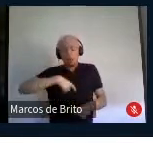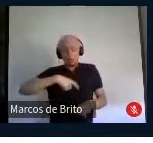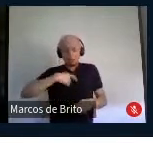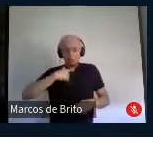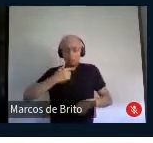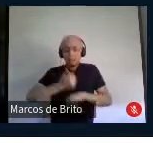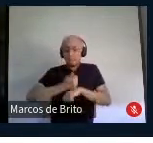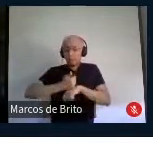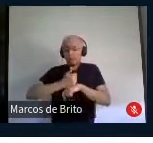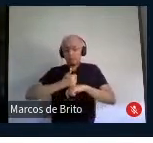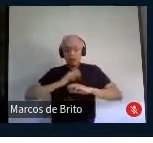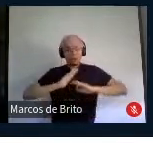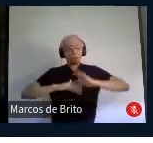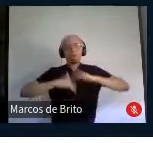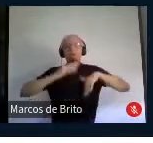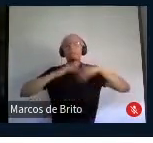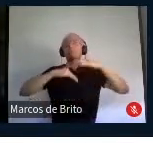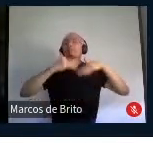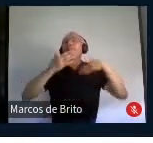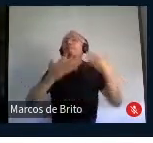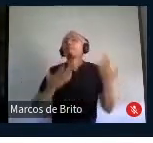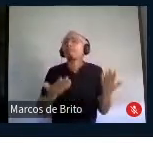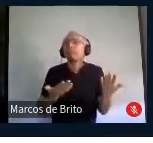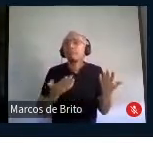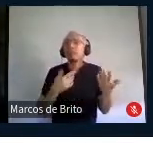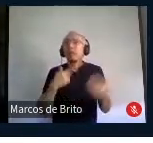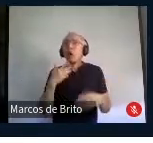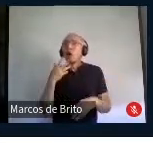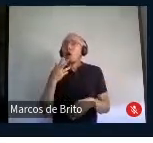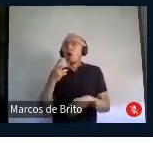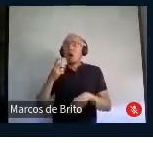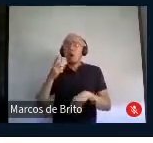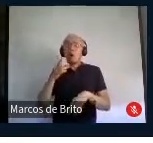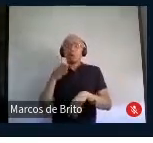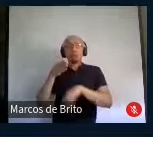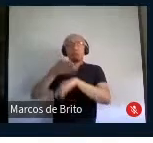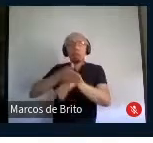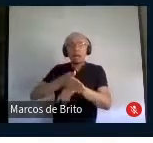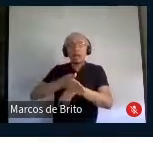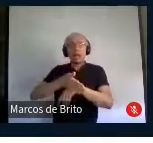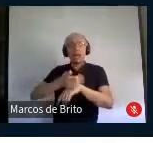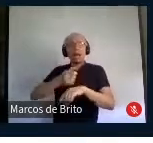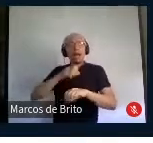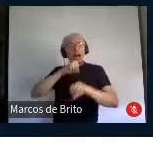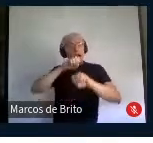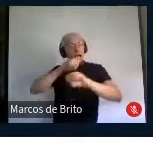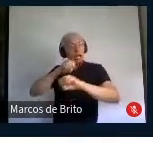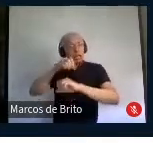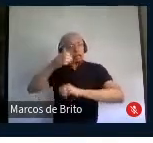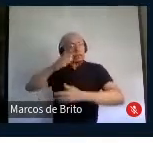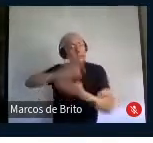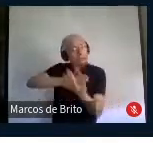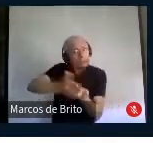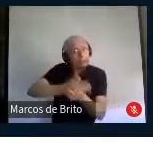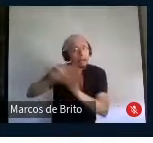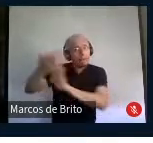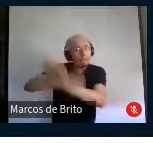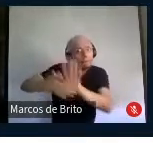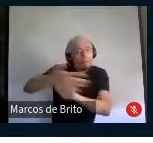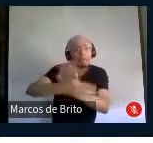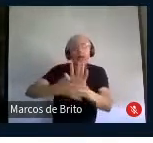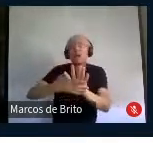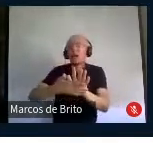ele possa, na hora da operacionalização da tradução ou da interpretação, ter êxito,